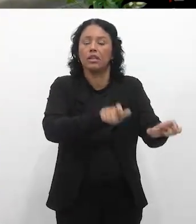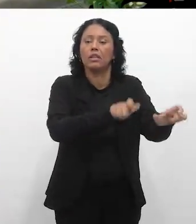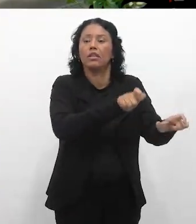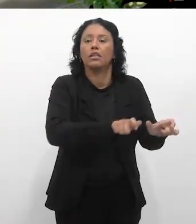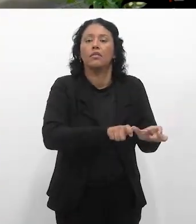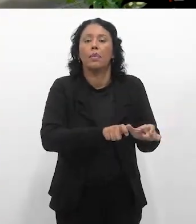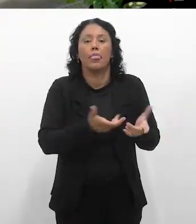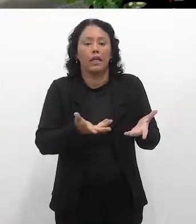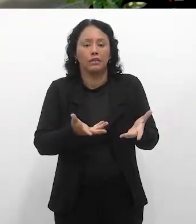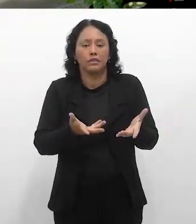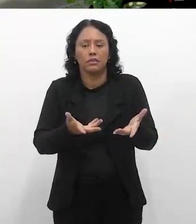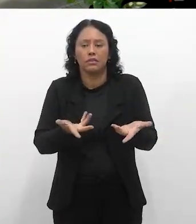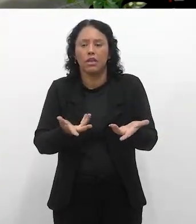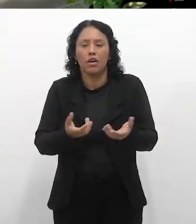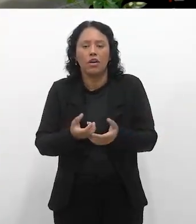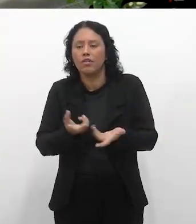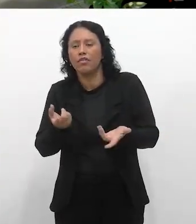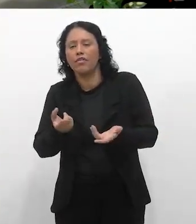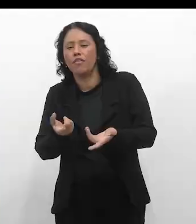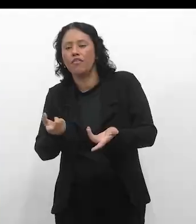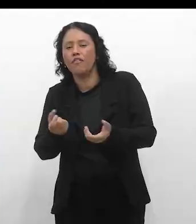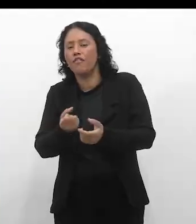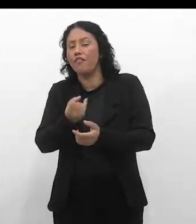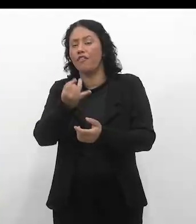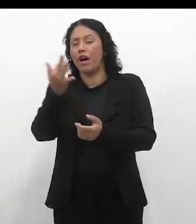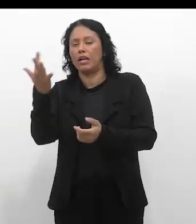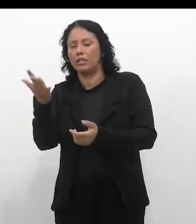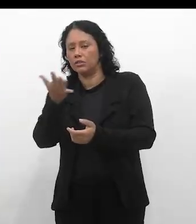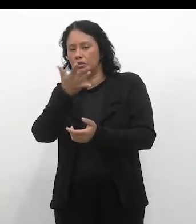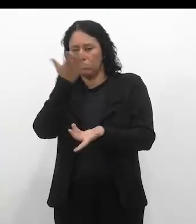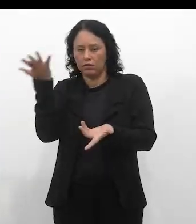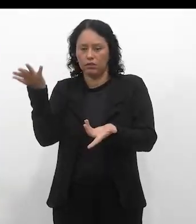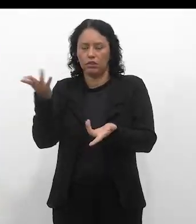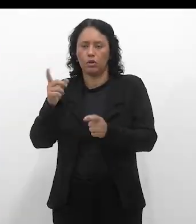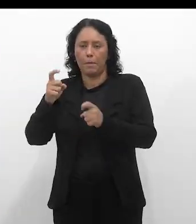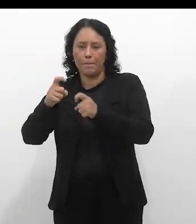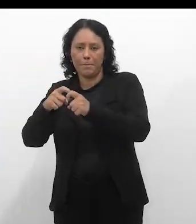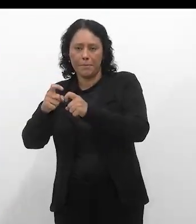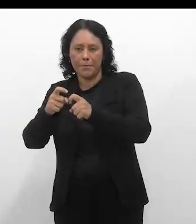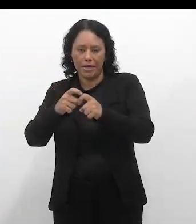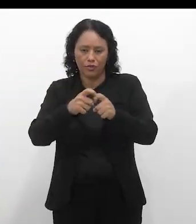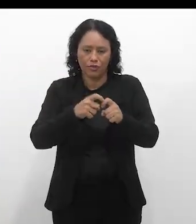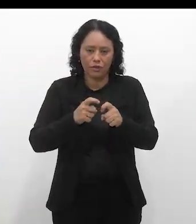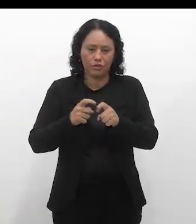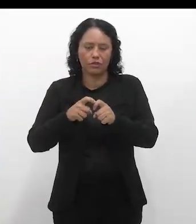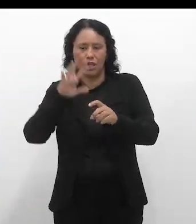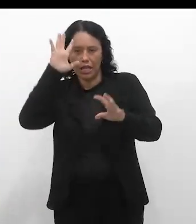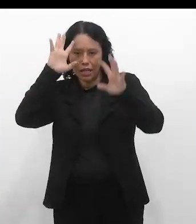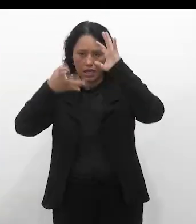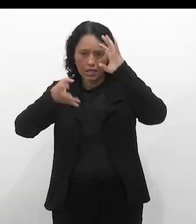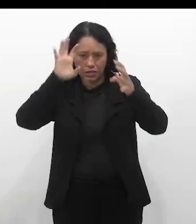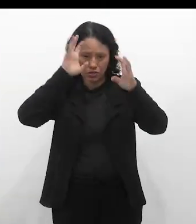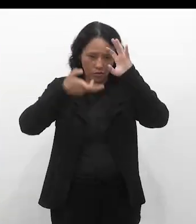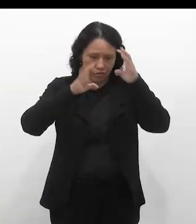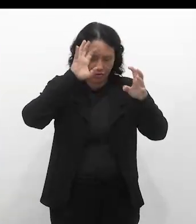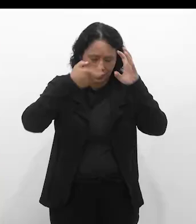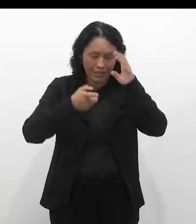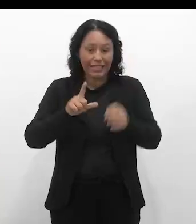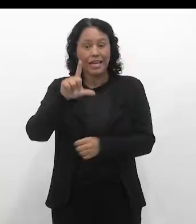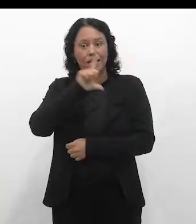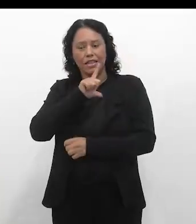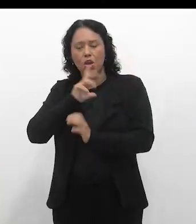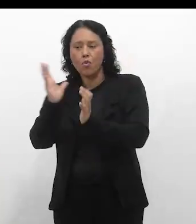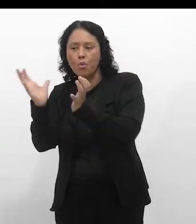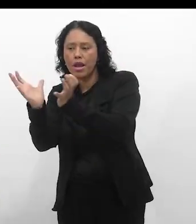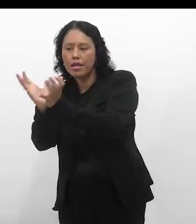psicóloga. O meu ataque são meus cirurgiões. Meu meio de campo é o médico da dor que está ali olhando, resolvendo